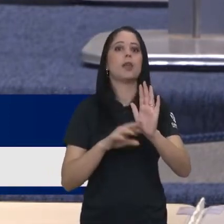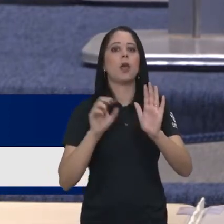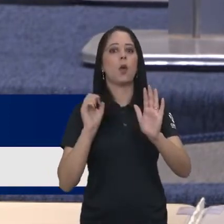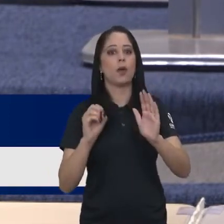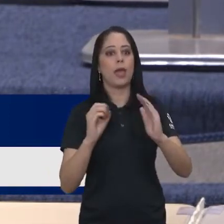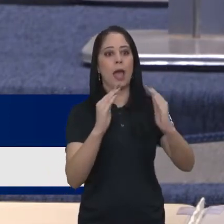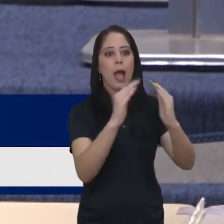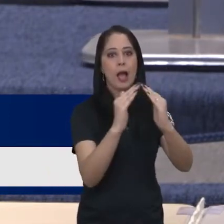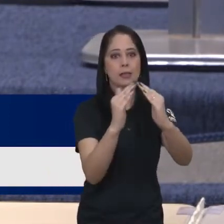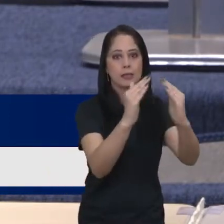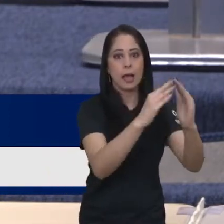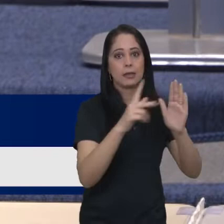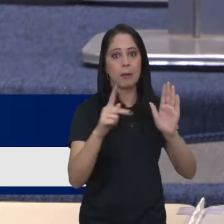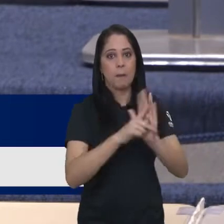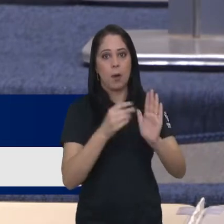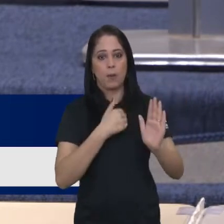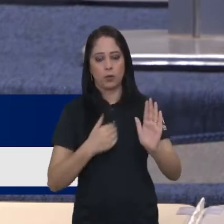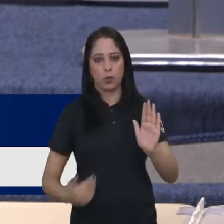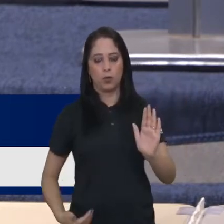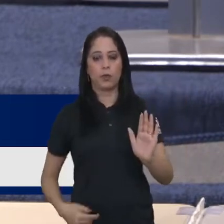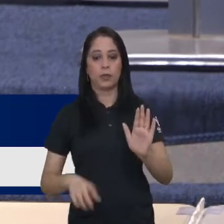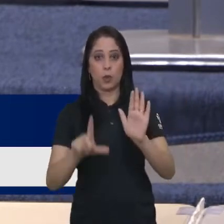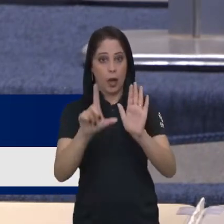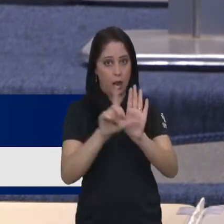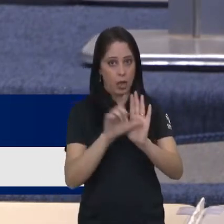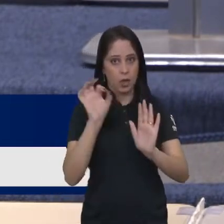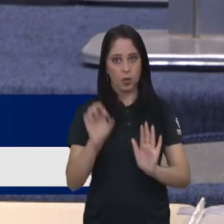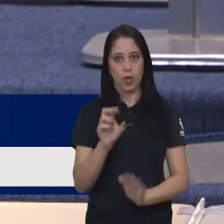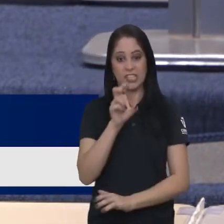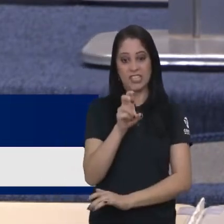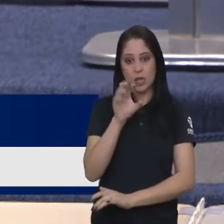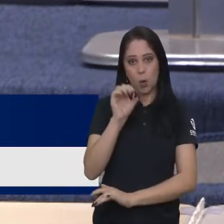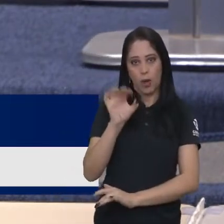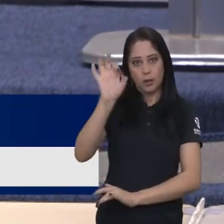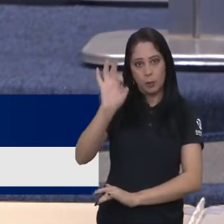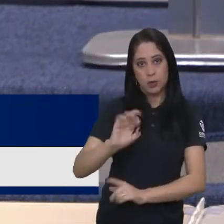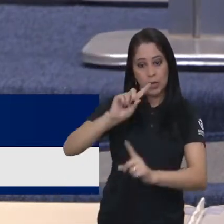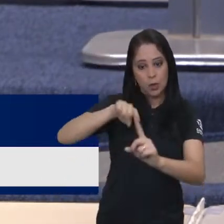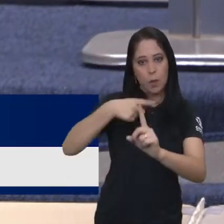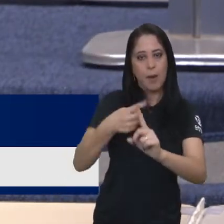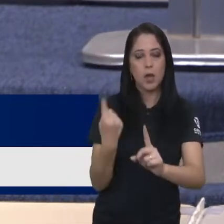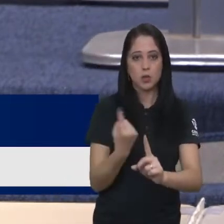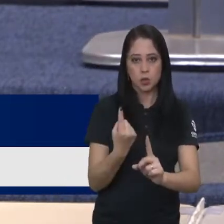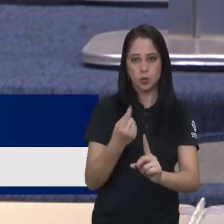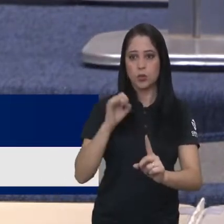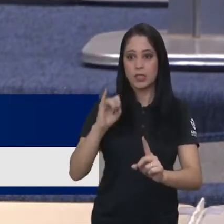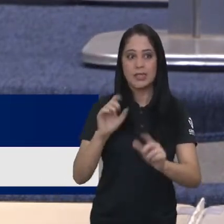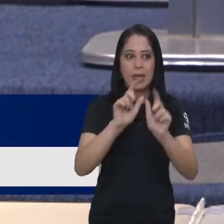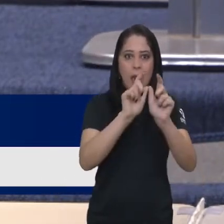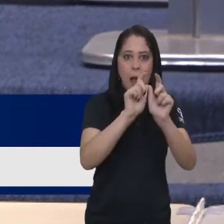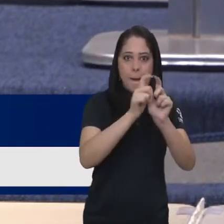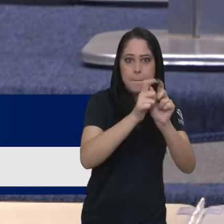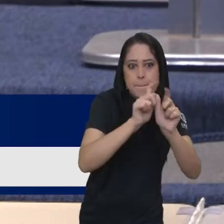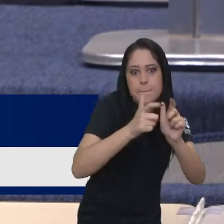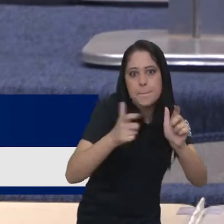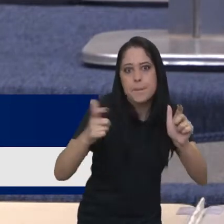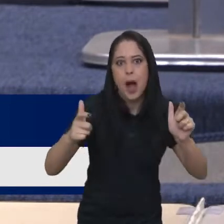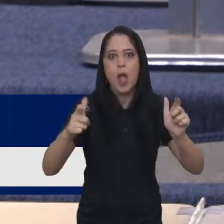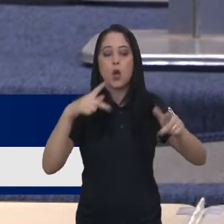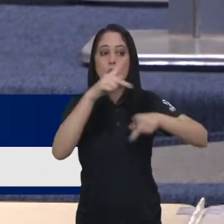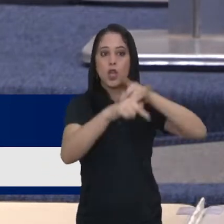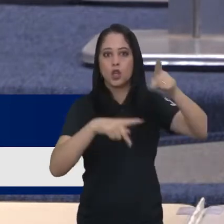os imóveis da União, que ele diz o seguinte, é 50% mais um. Se a maioria da população tiver